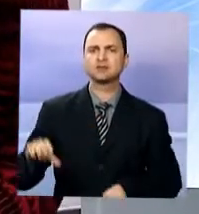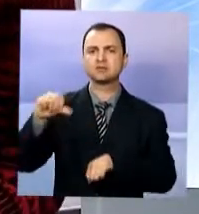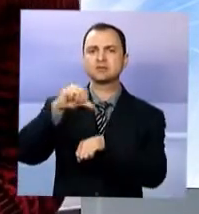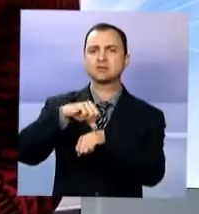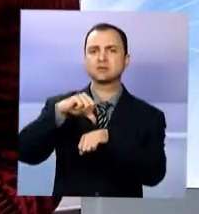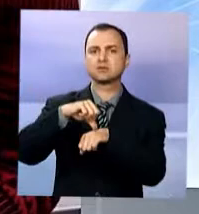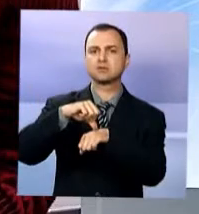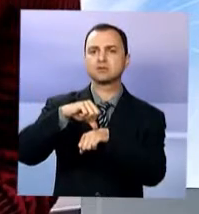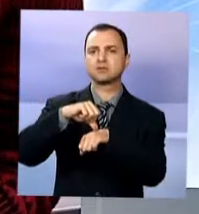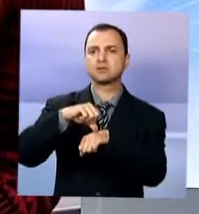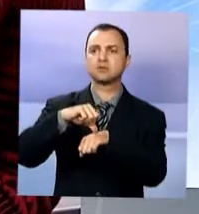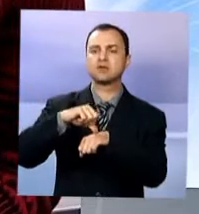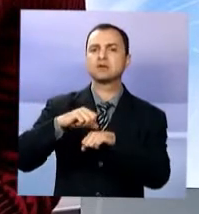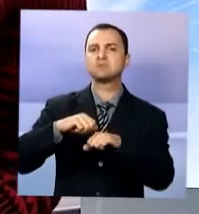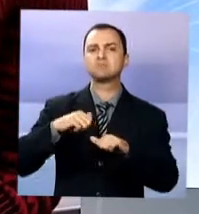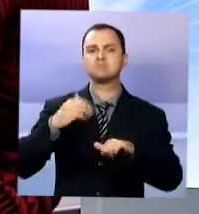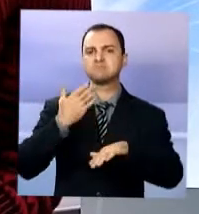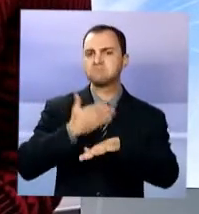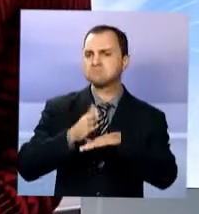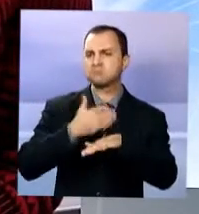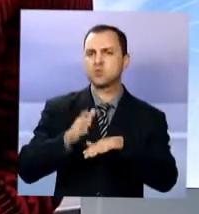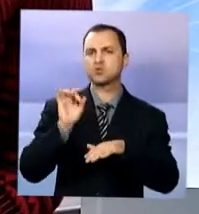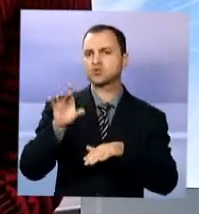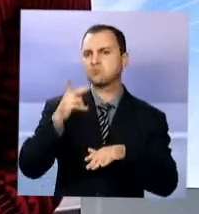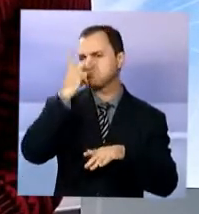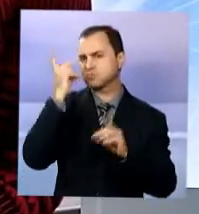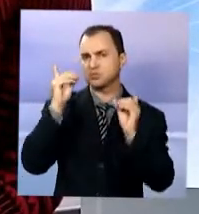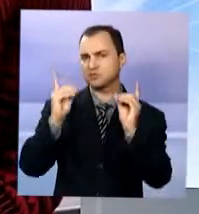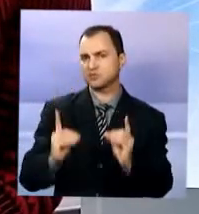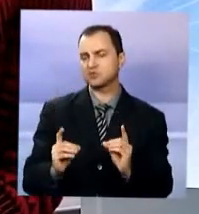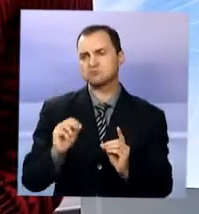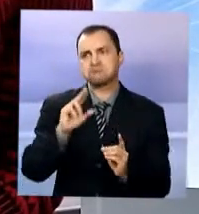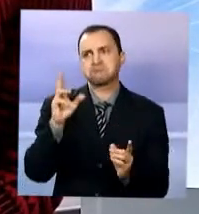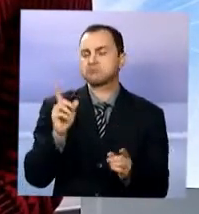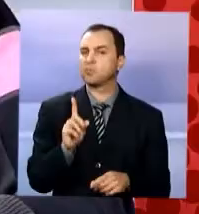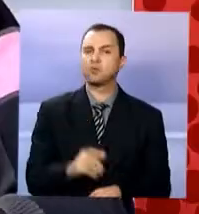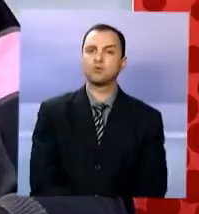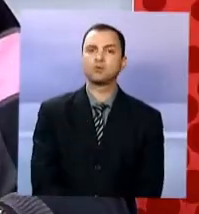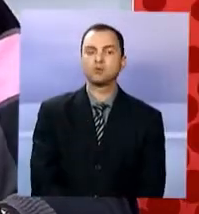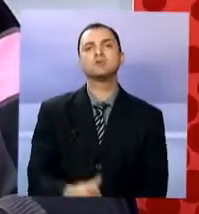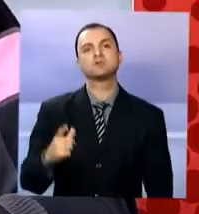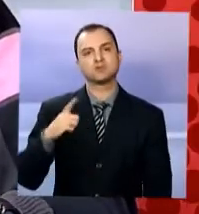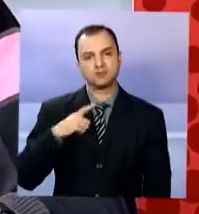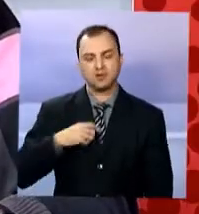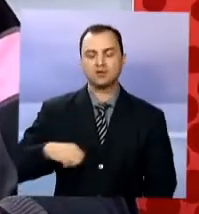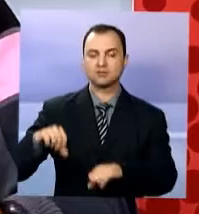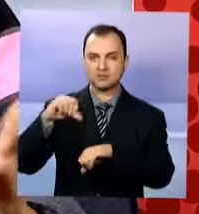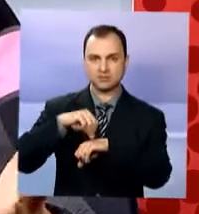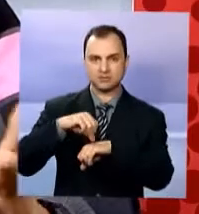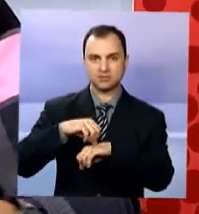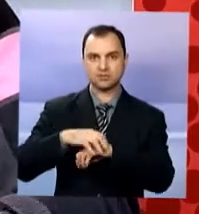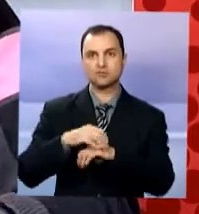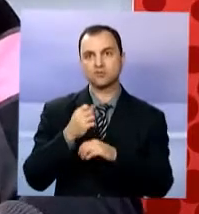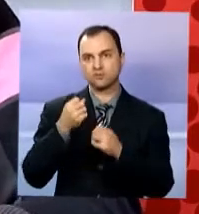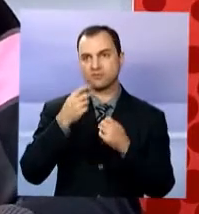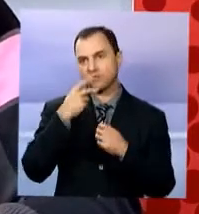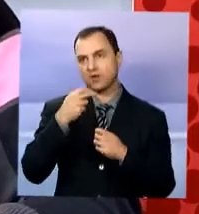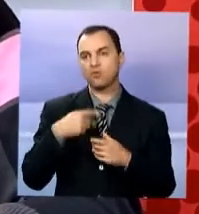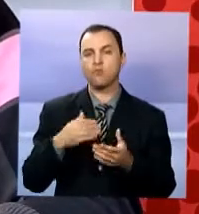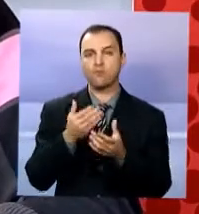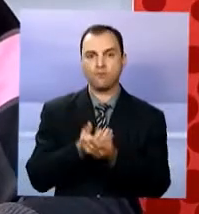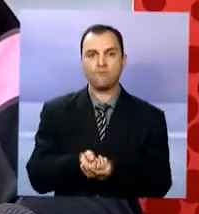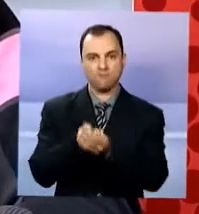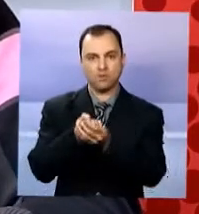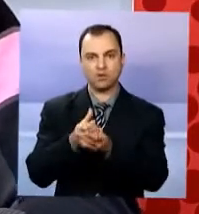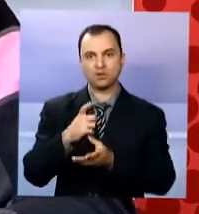centros para treino que são só para pessoas com deficiência ou não Sim existem vários eu vou falar para você no